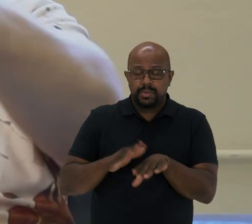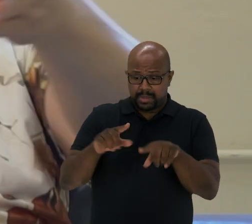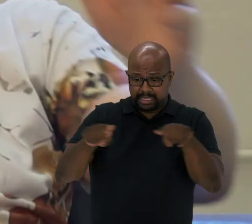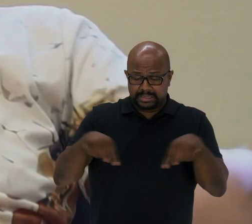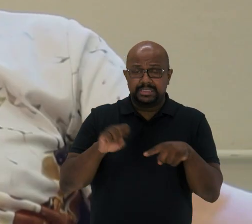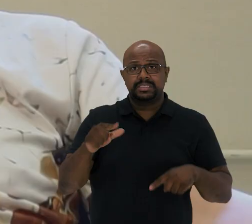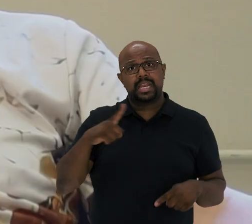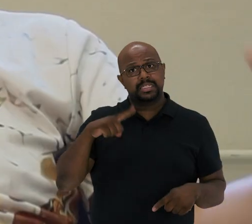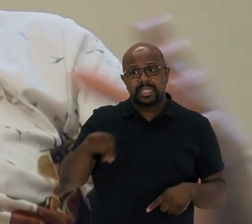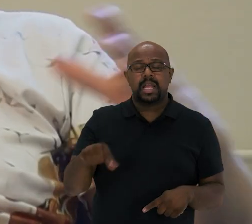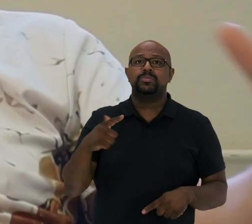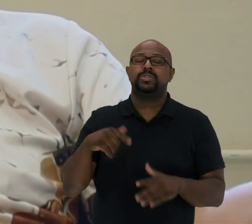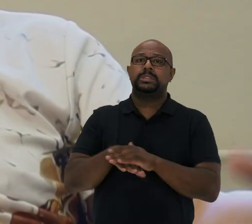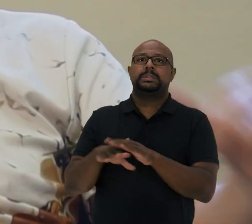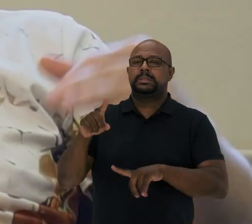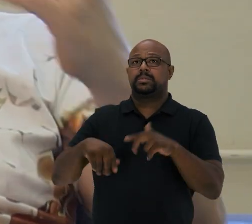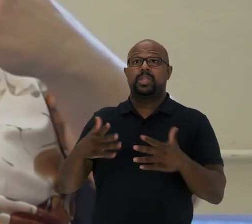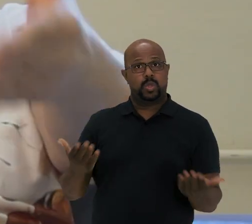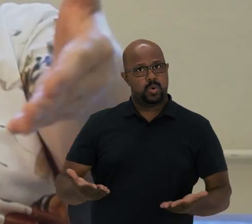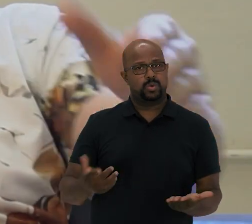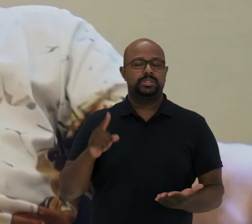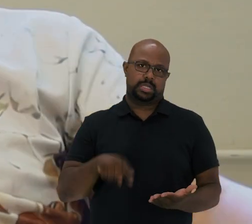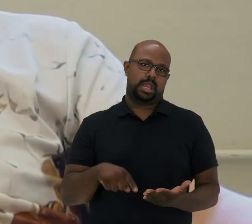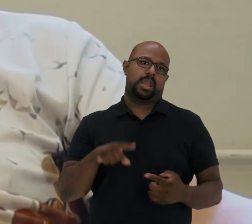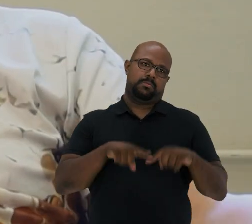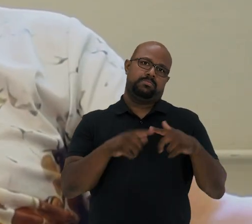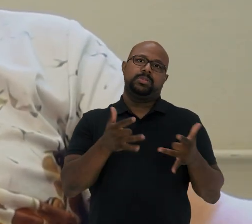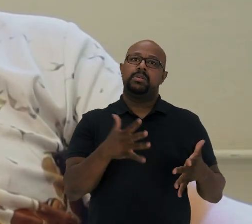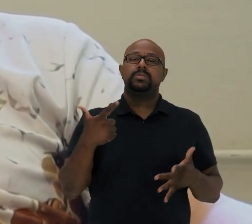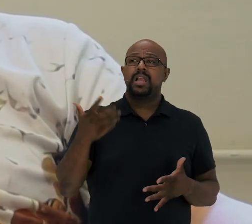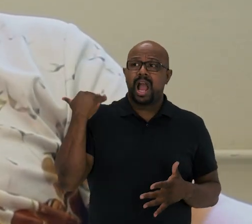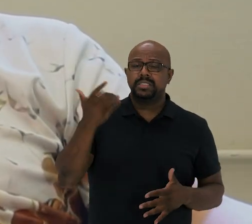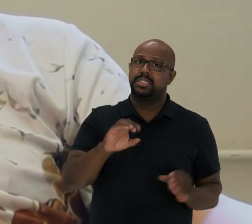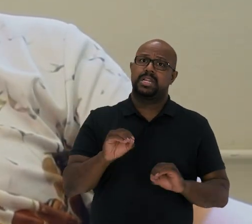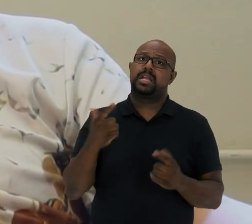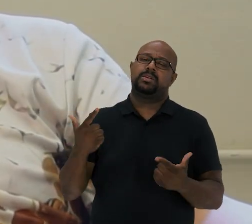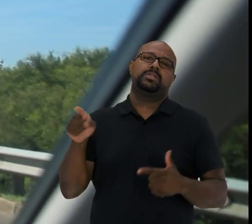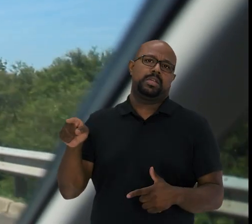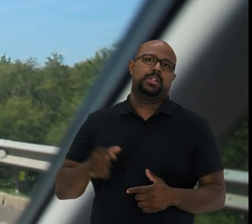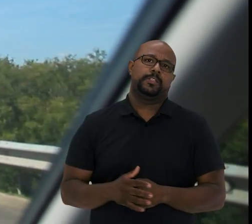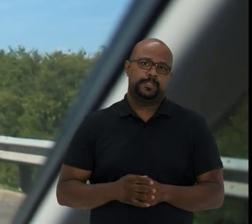própria sala que tem lá embaixo, que tinha guardada de materiais, que hoje é o acervo, não existiria, né?